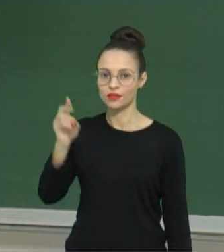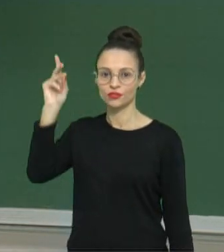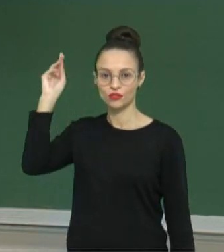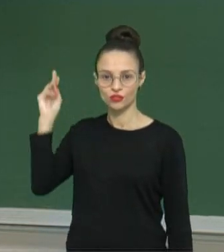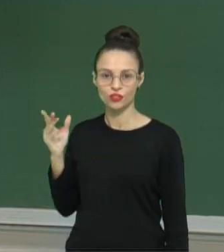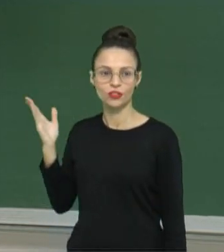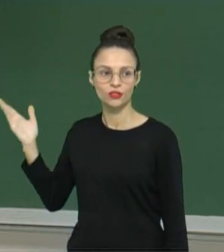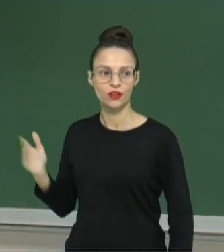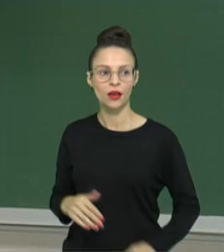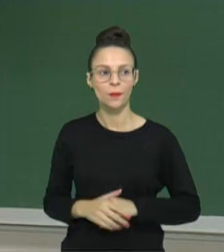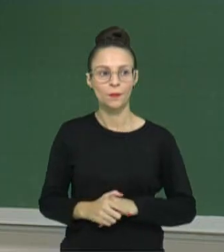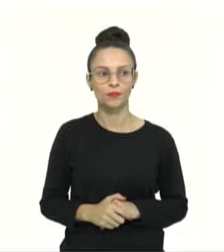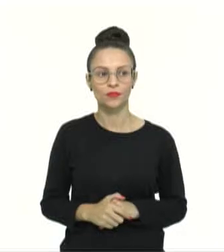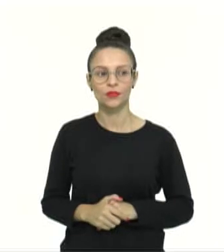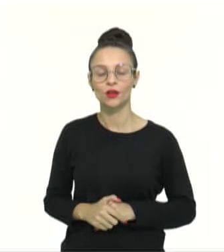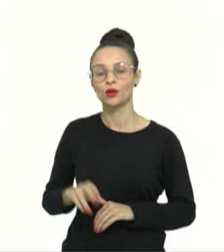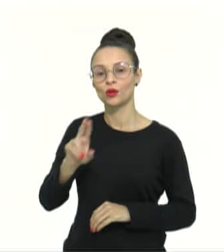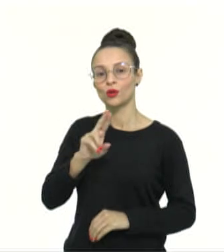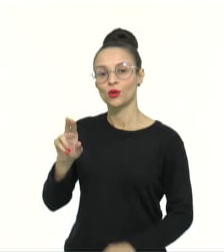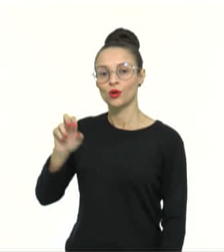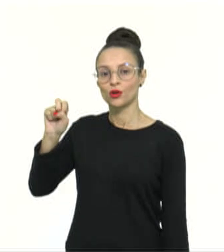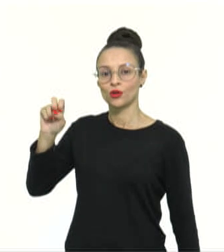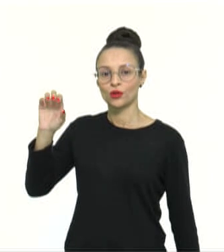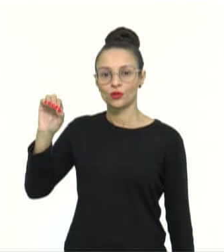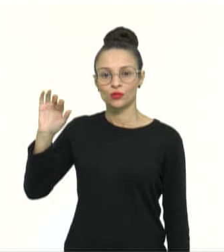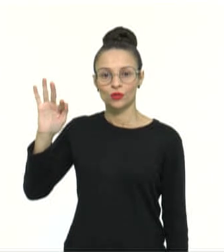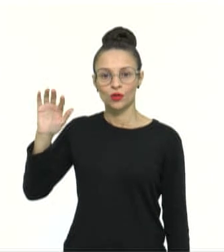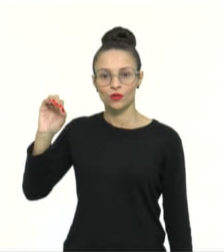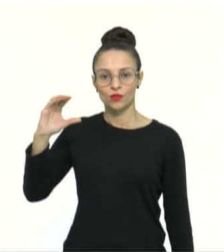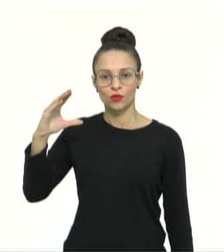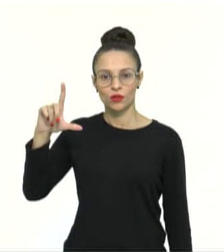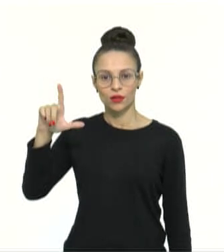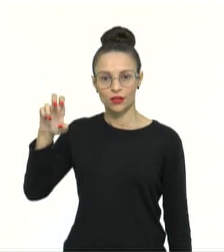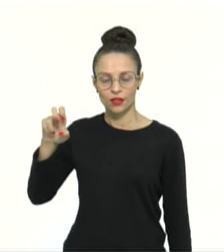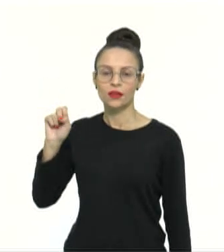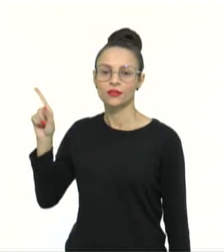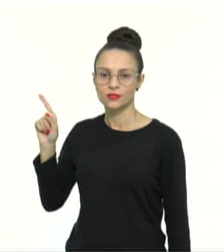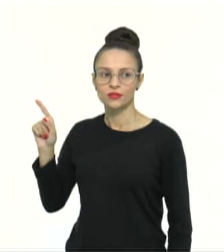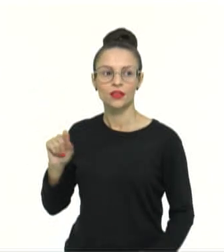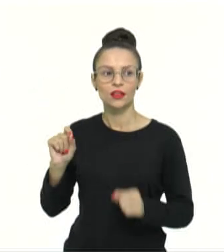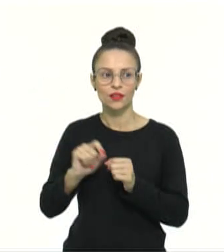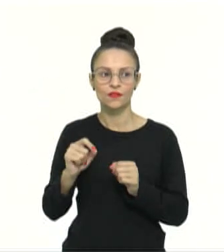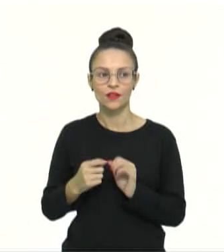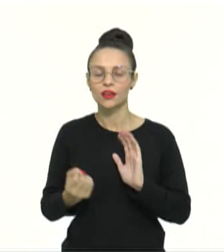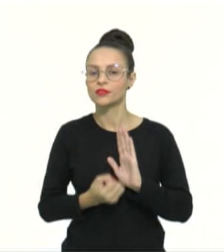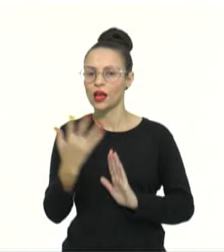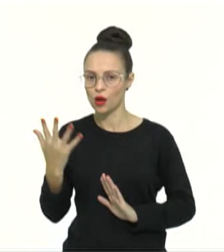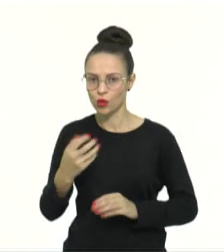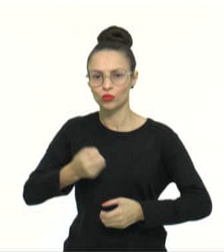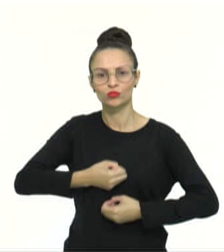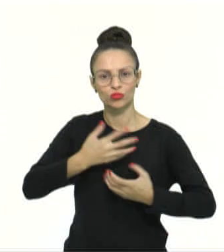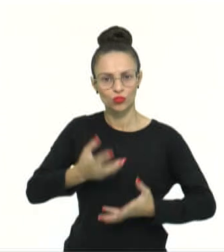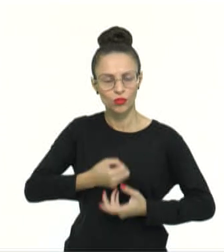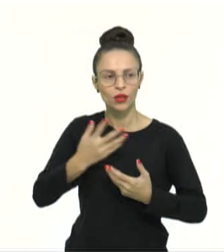E o mais antigo deles é Sófocles, que escreveu, por exemplo, Édipo Rei, Electra e Antígona.